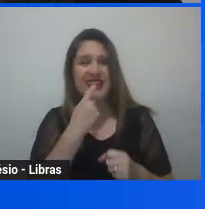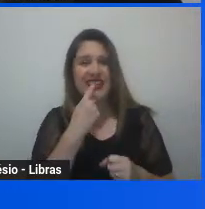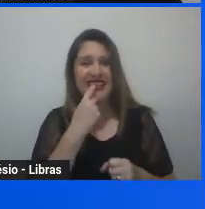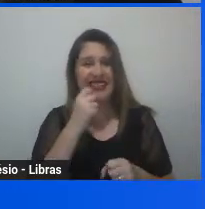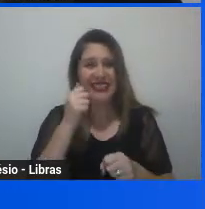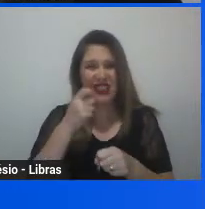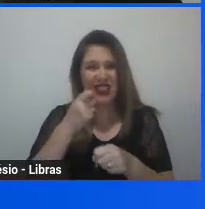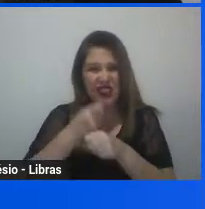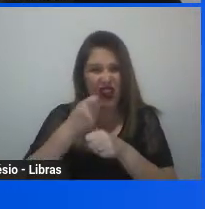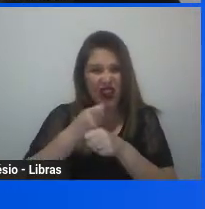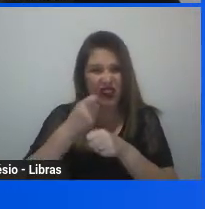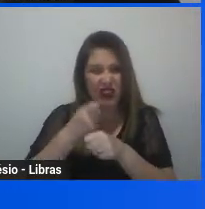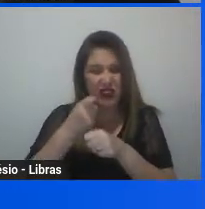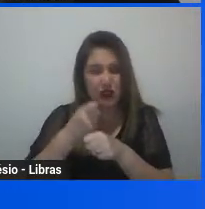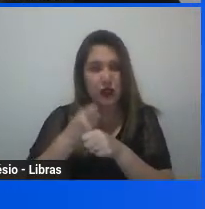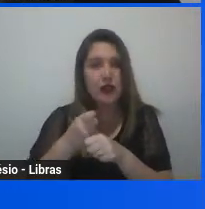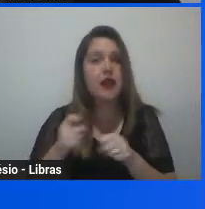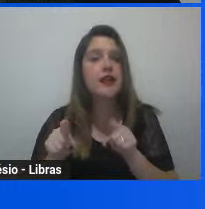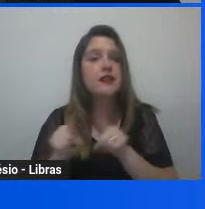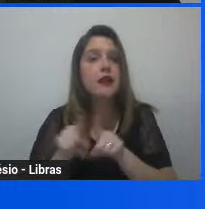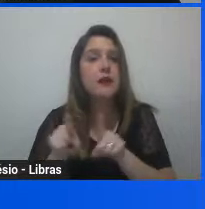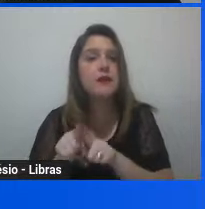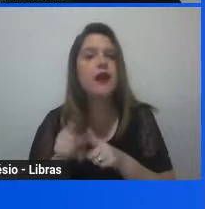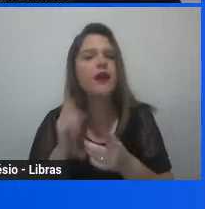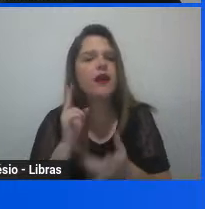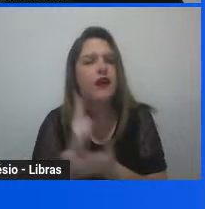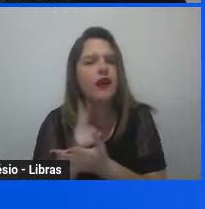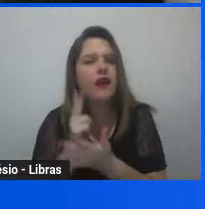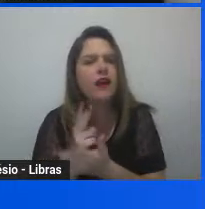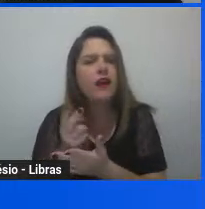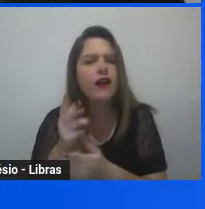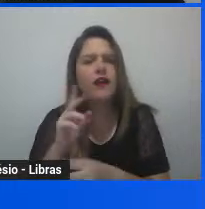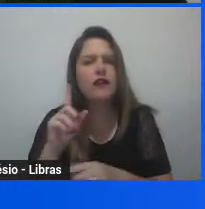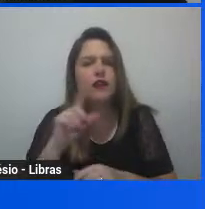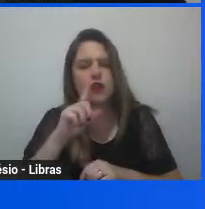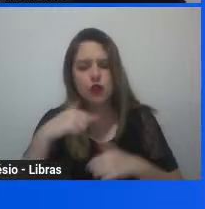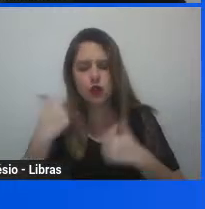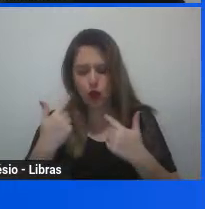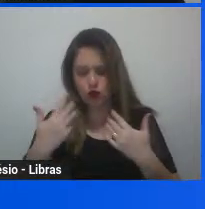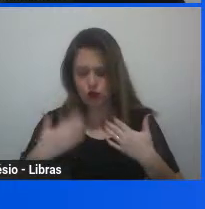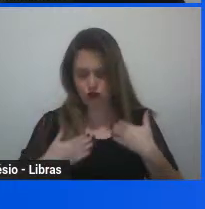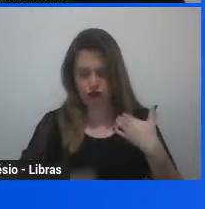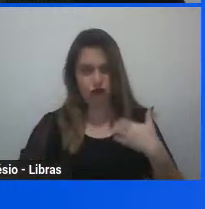servem para quê no nosso organismo? Para sustentar todo o nosso corpo.